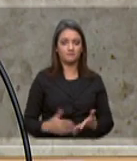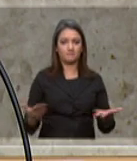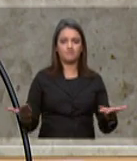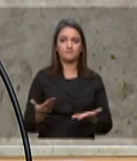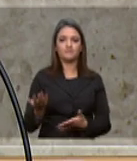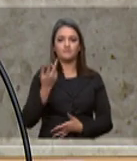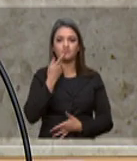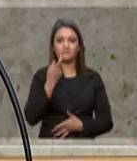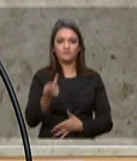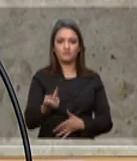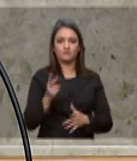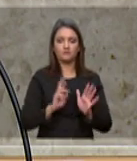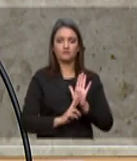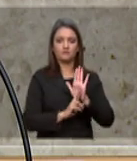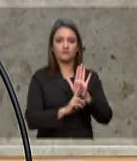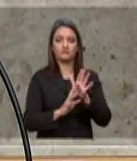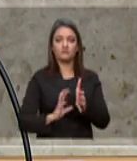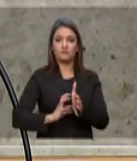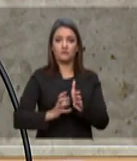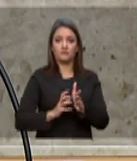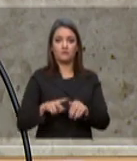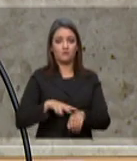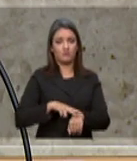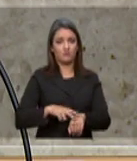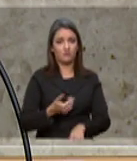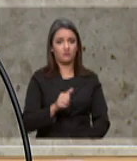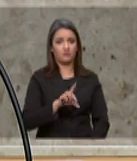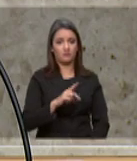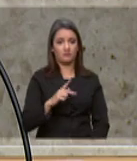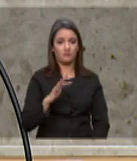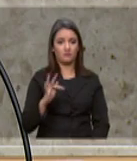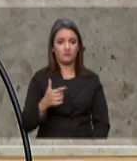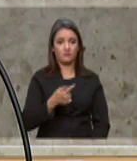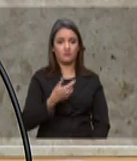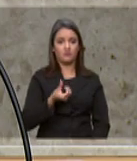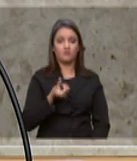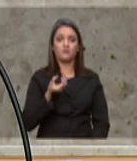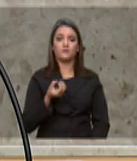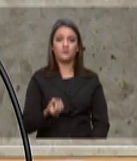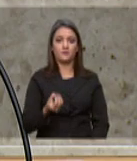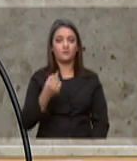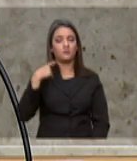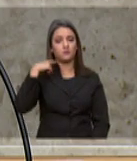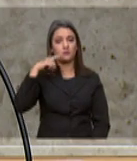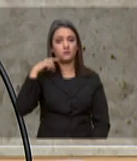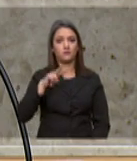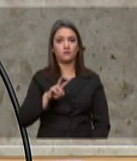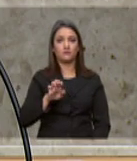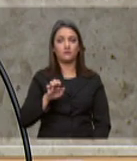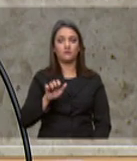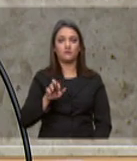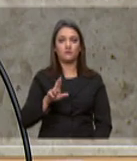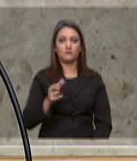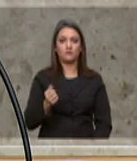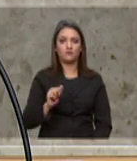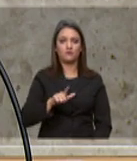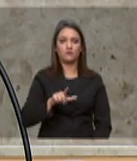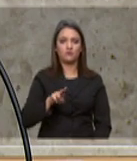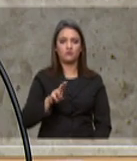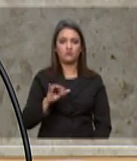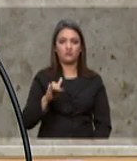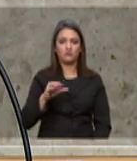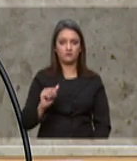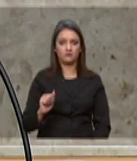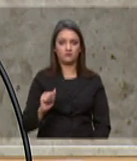Falará pelo Partido Verde, na DPF 760, a doutora Vera Lúcia da Mota. Plenário